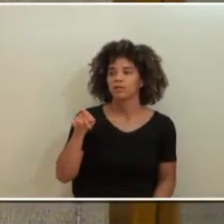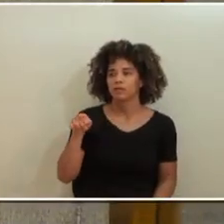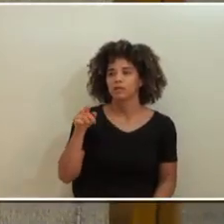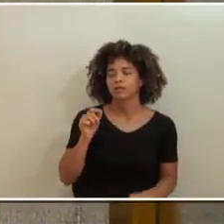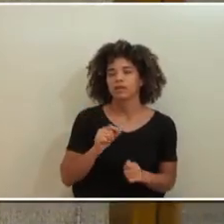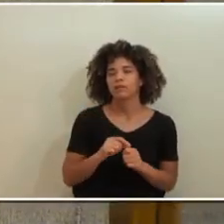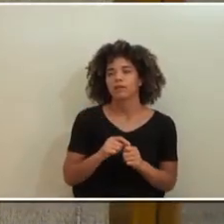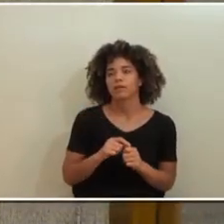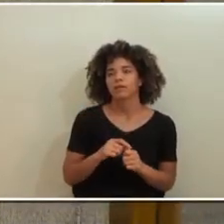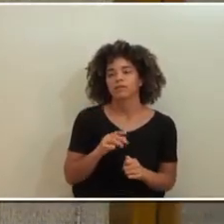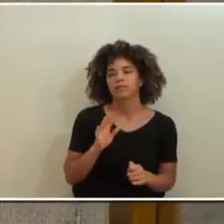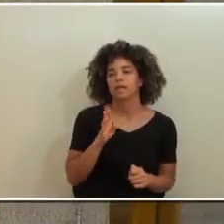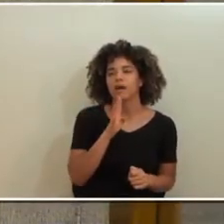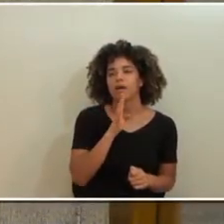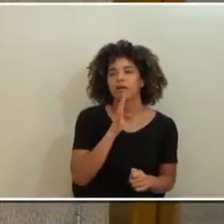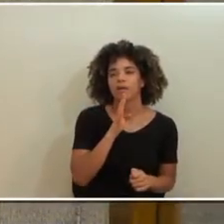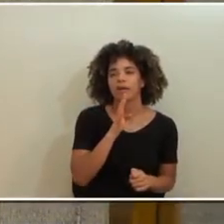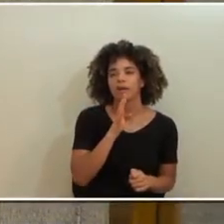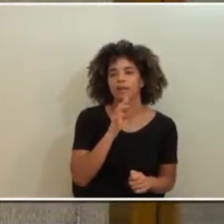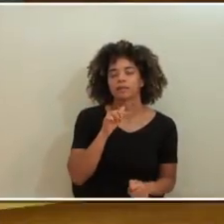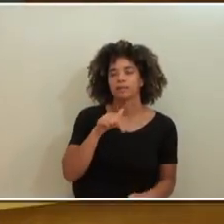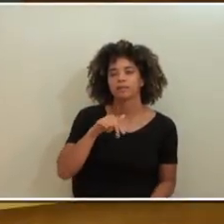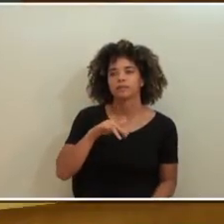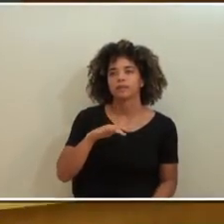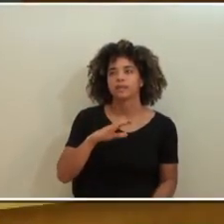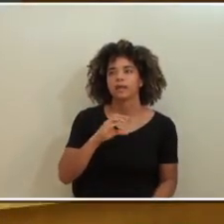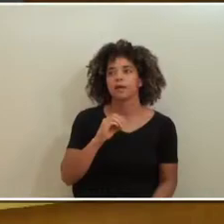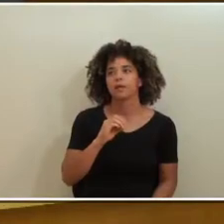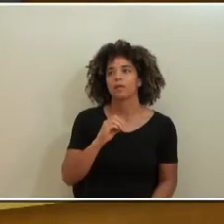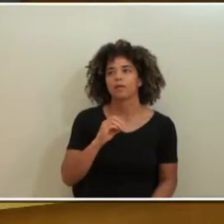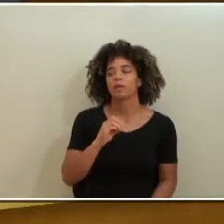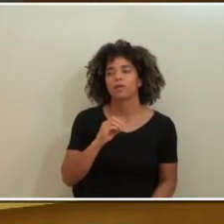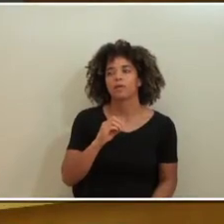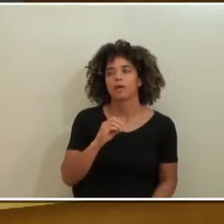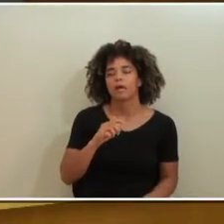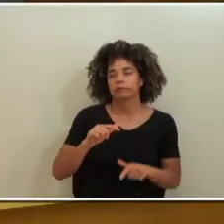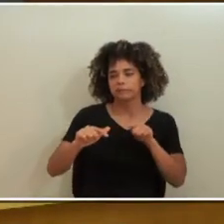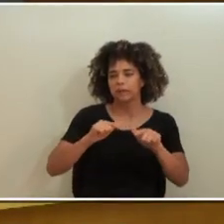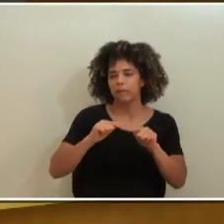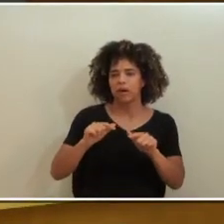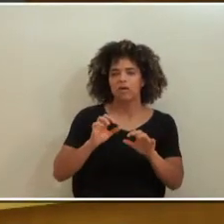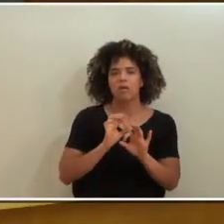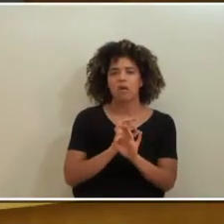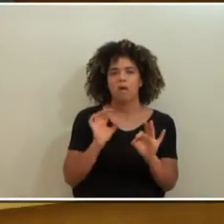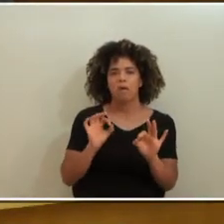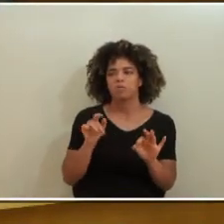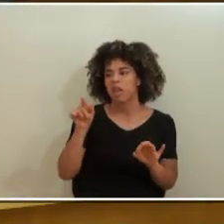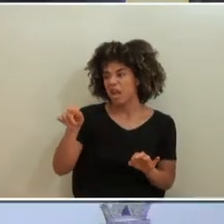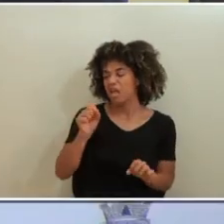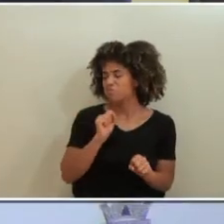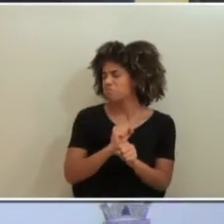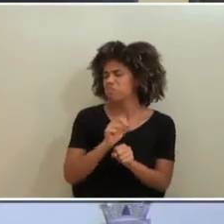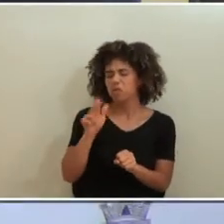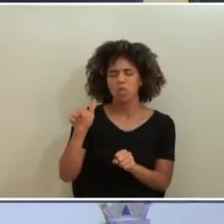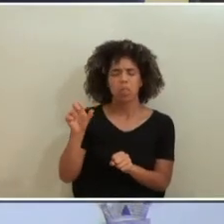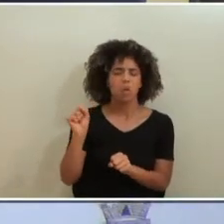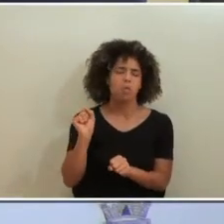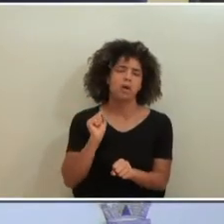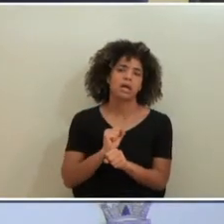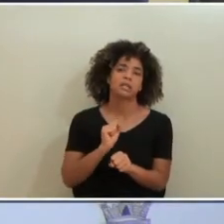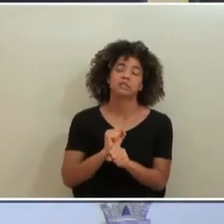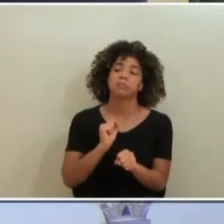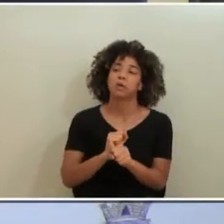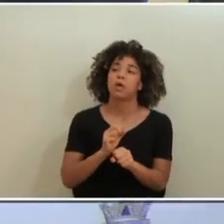do jeito que eu conheço, ele faz um trabalho sem esperar nada de volta. E isso é o espírito do trabalho